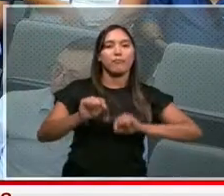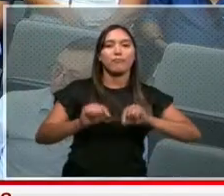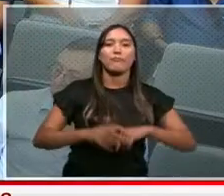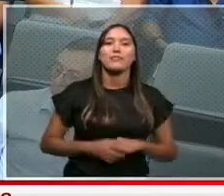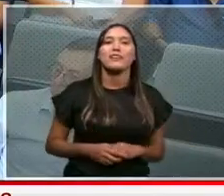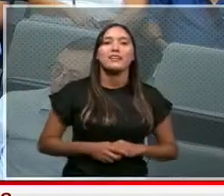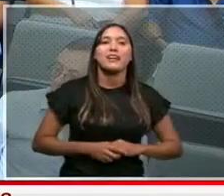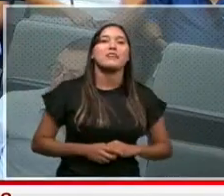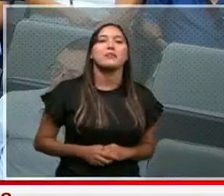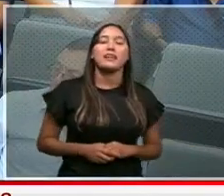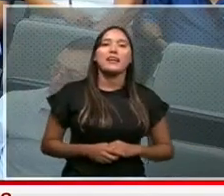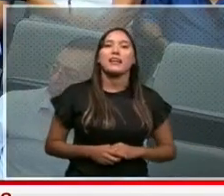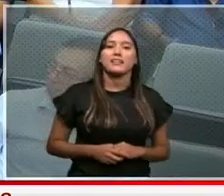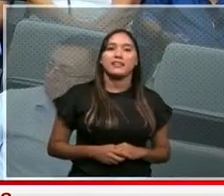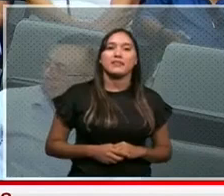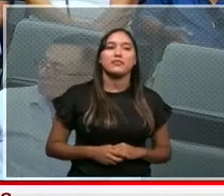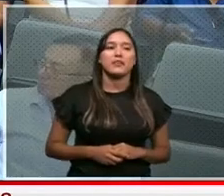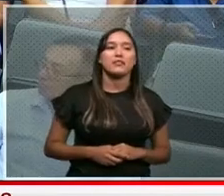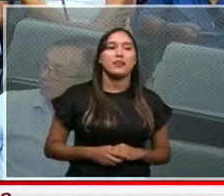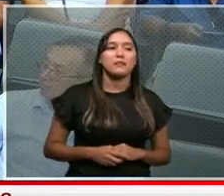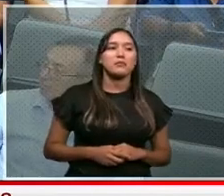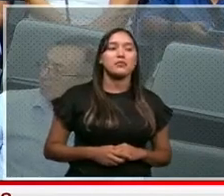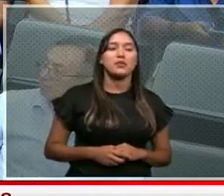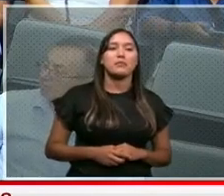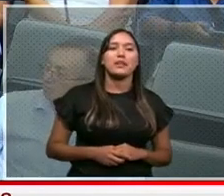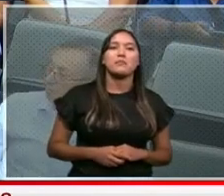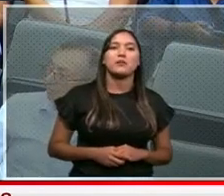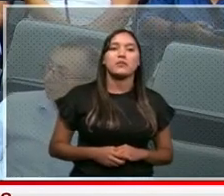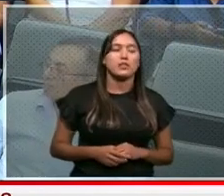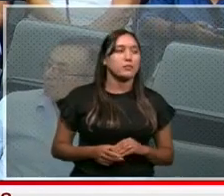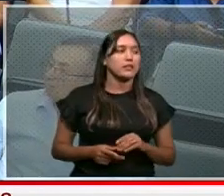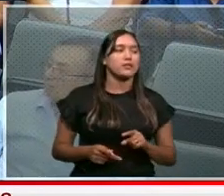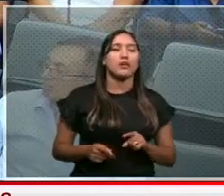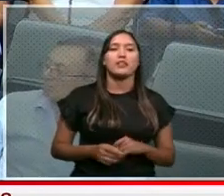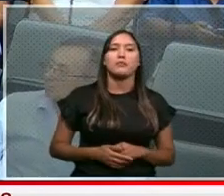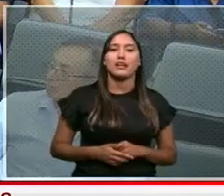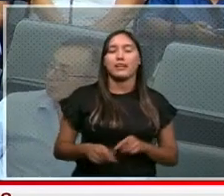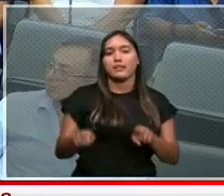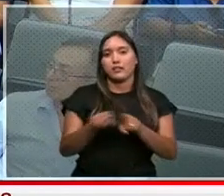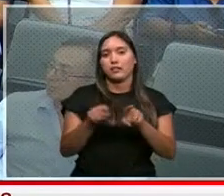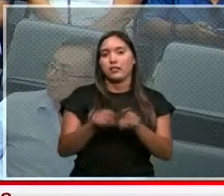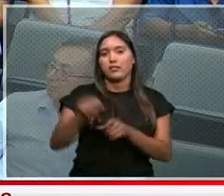já fui informada aqui que é de três a cinco minutos então 3 minutos